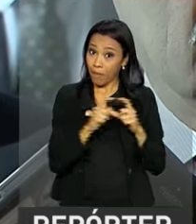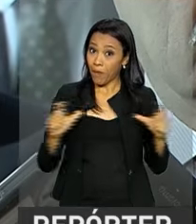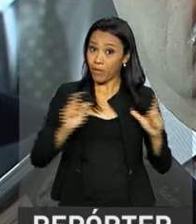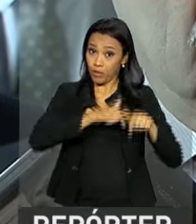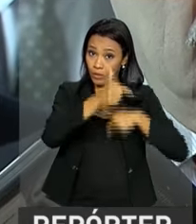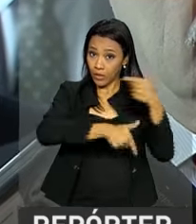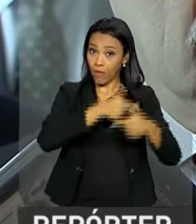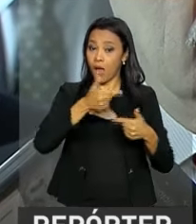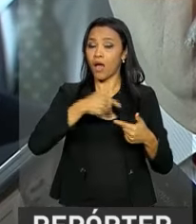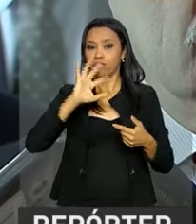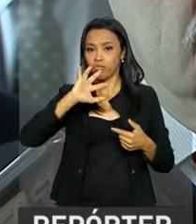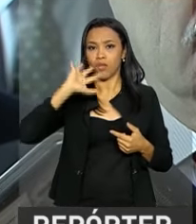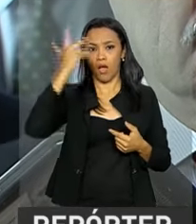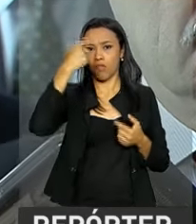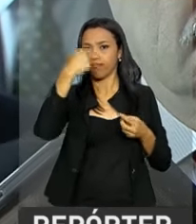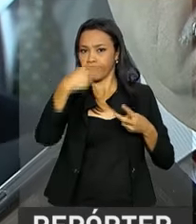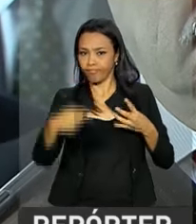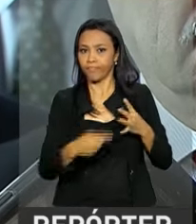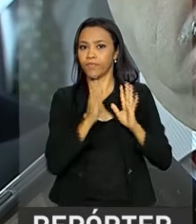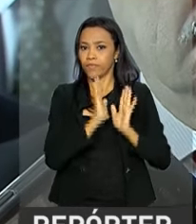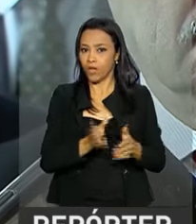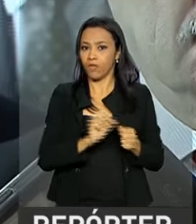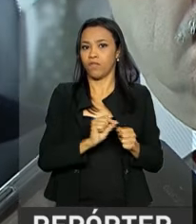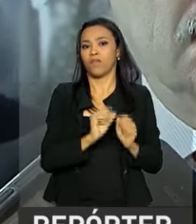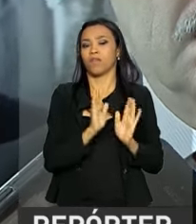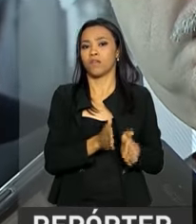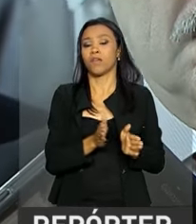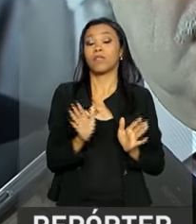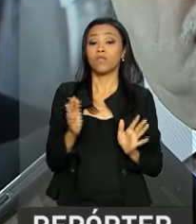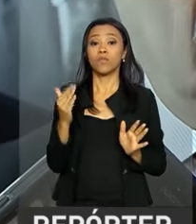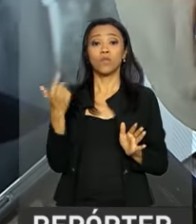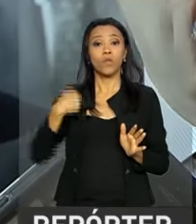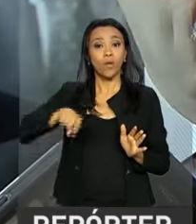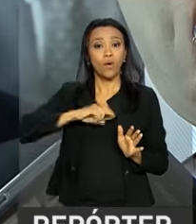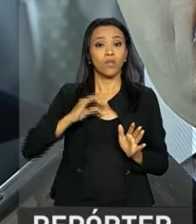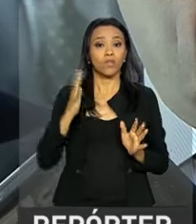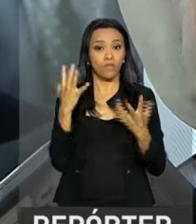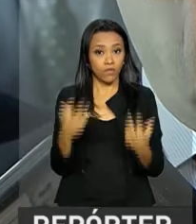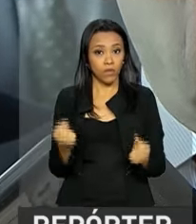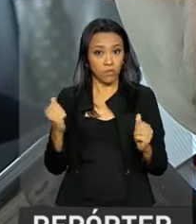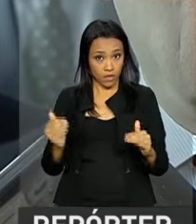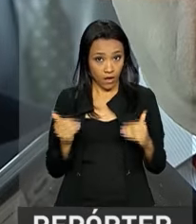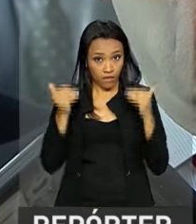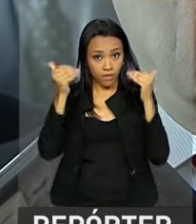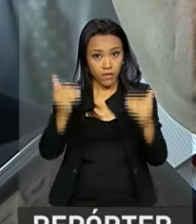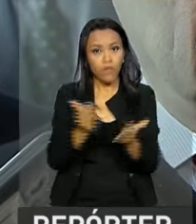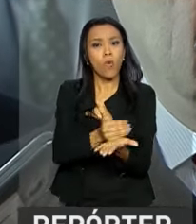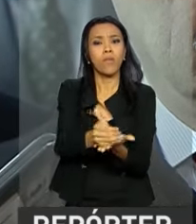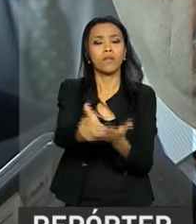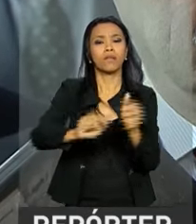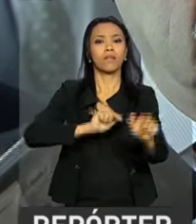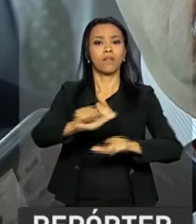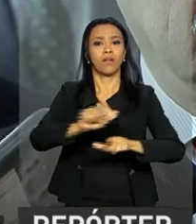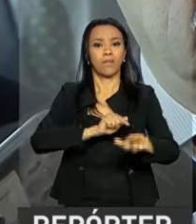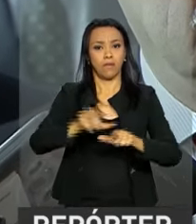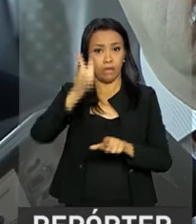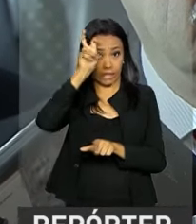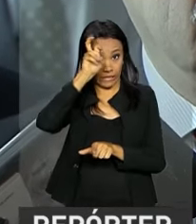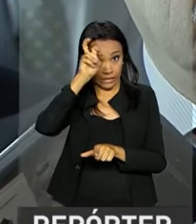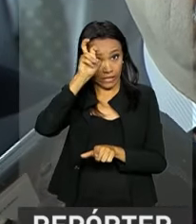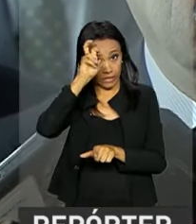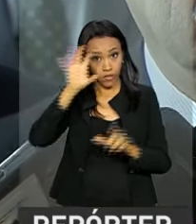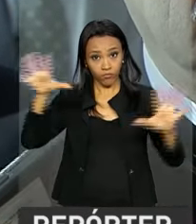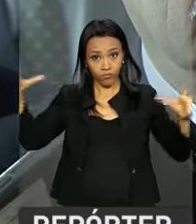feito. Portanto, estamos avançando, já vamos começar a trabalhar na quinta-feira,